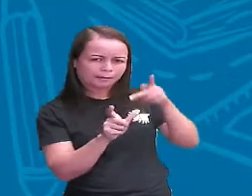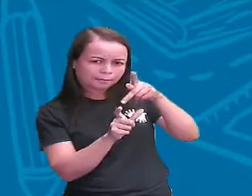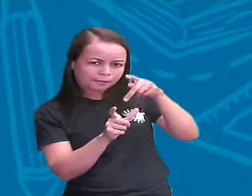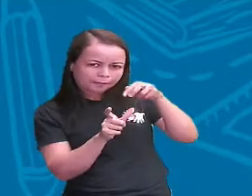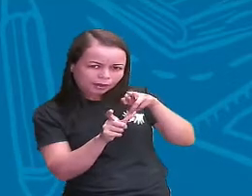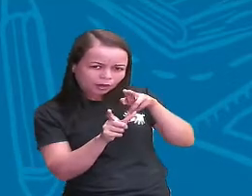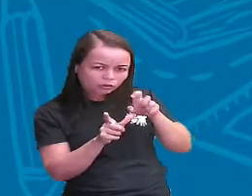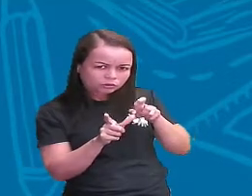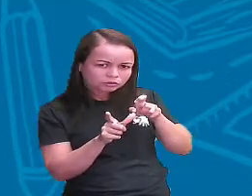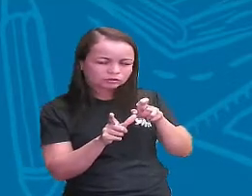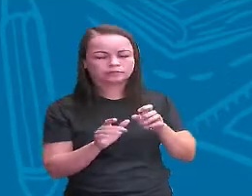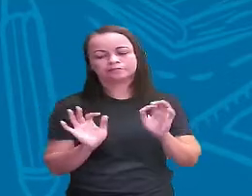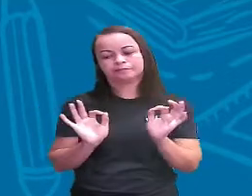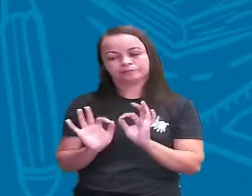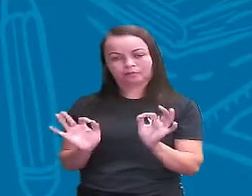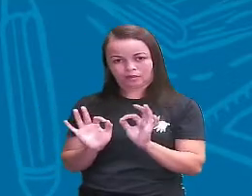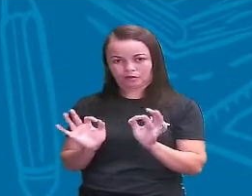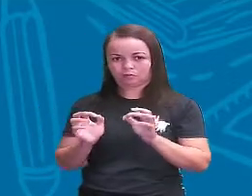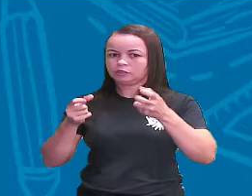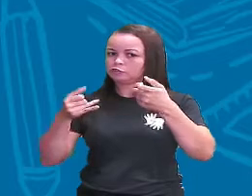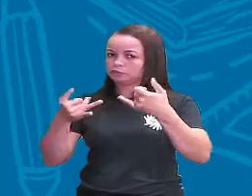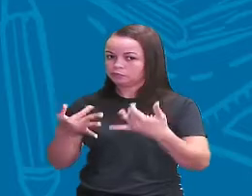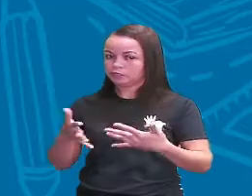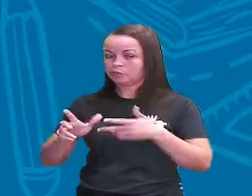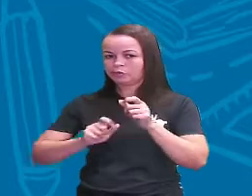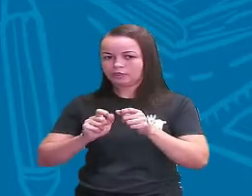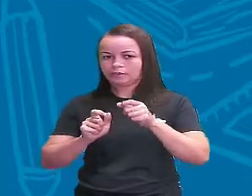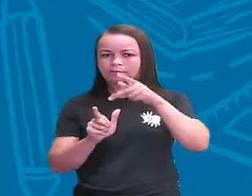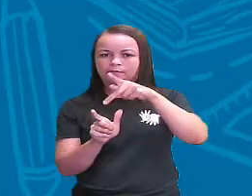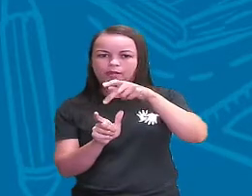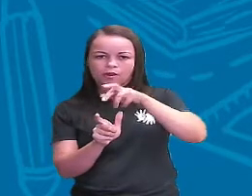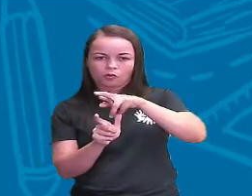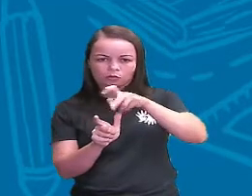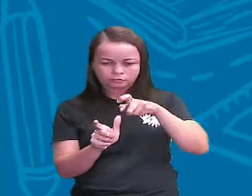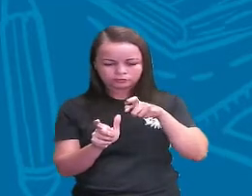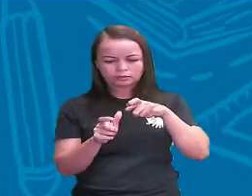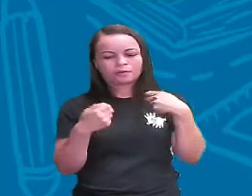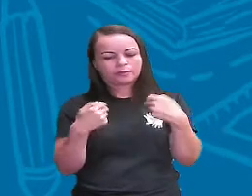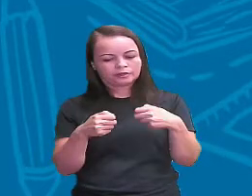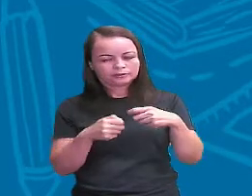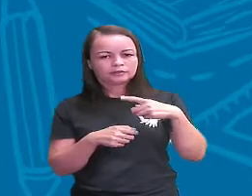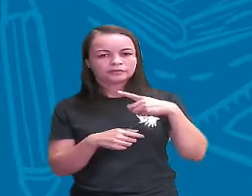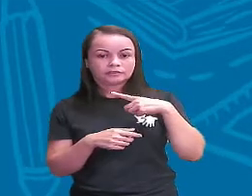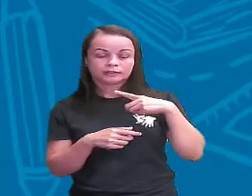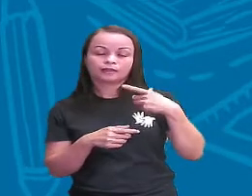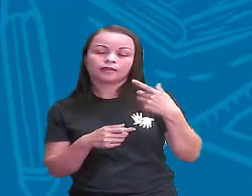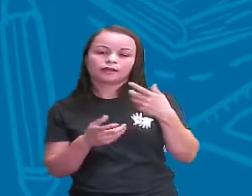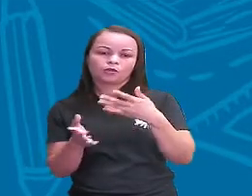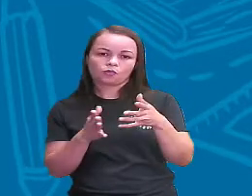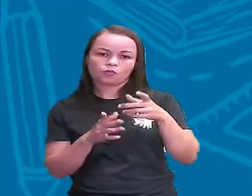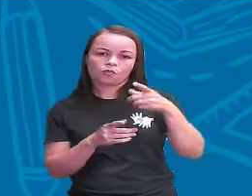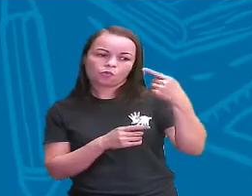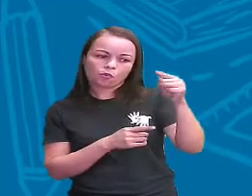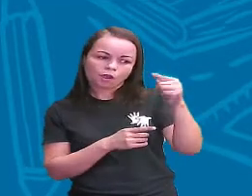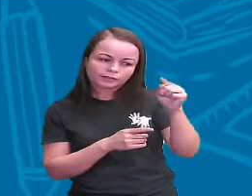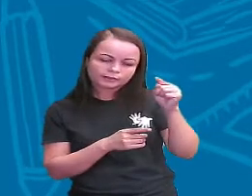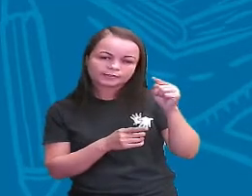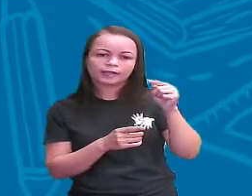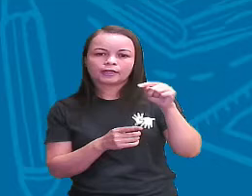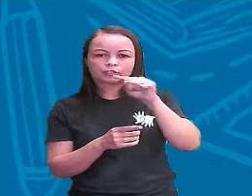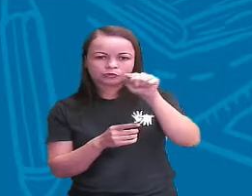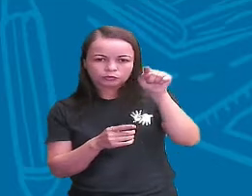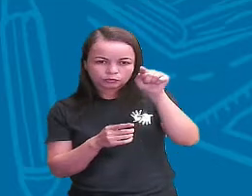isso que eu falei. Eu falei que toda proparoxítona, ela deve ser acentuada, tá? Se não